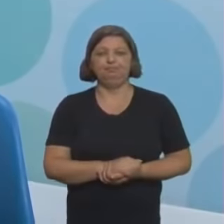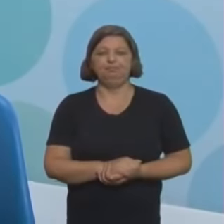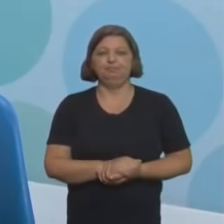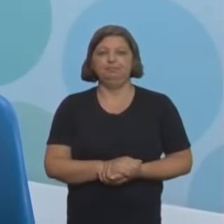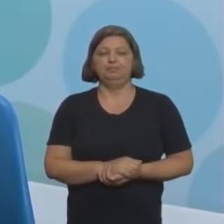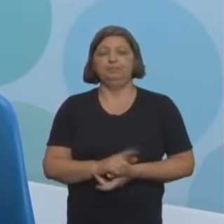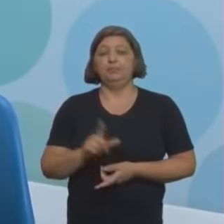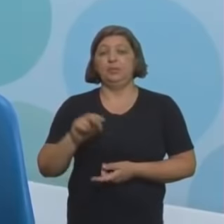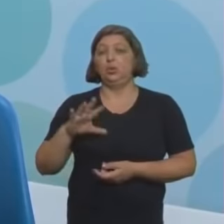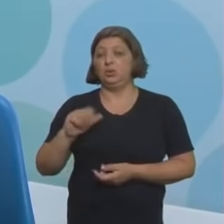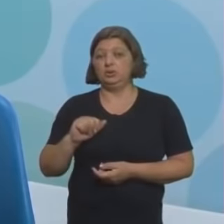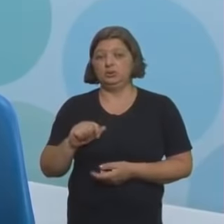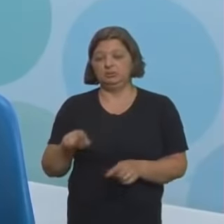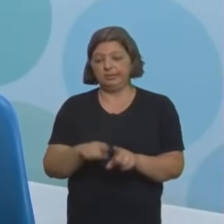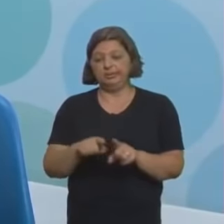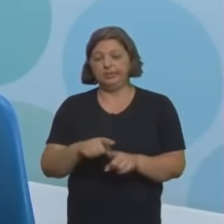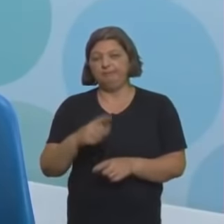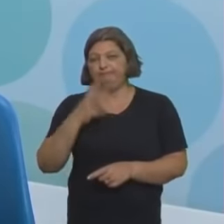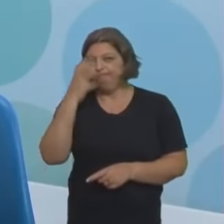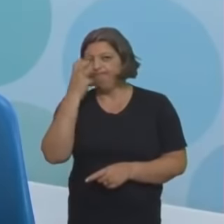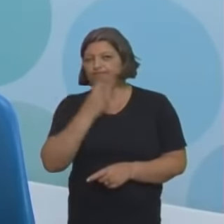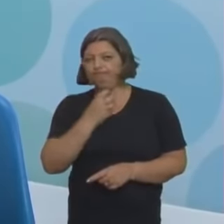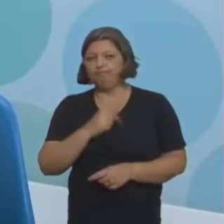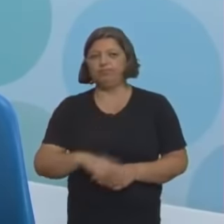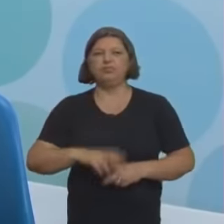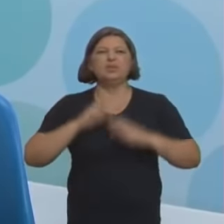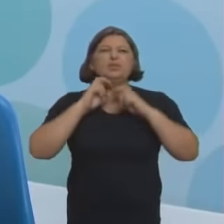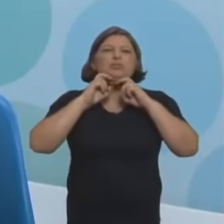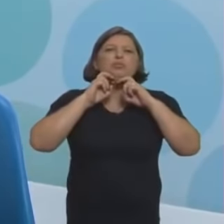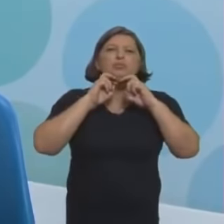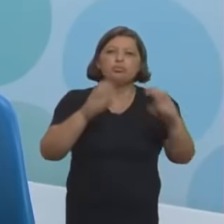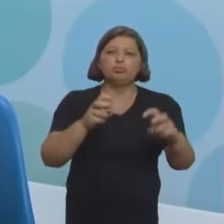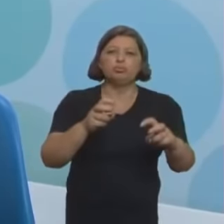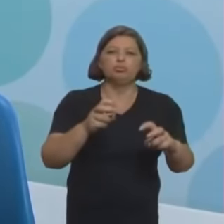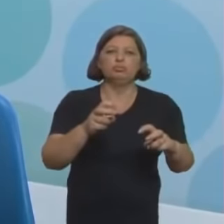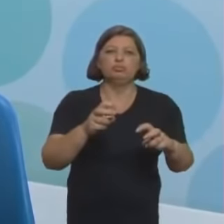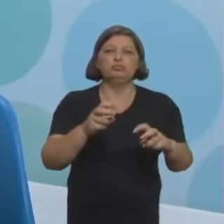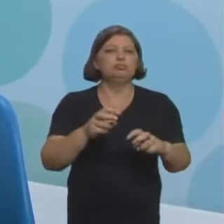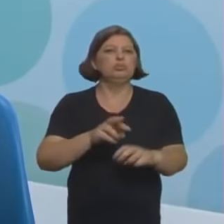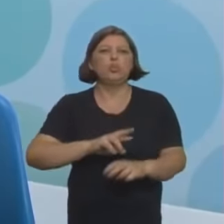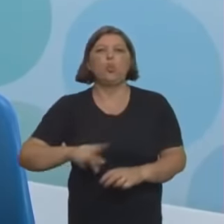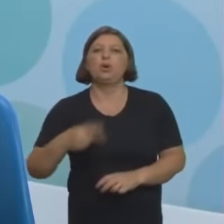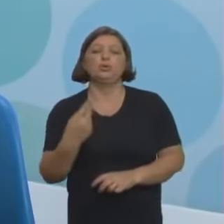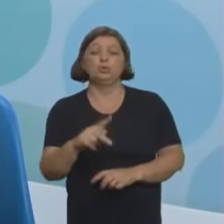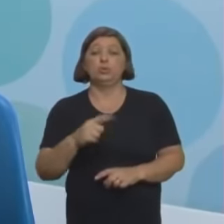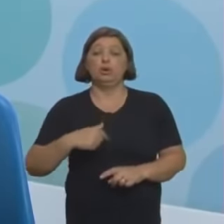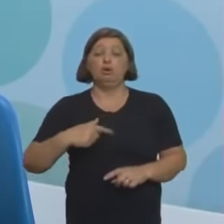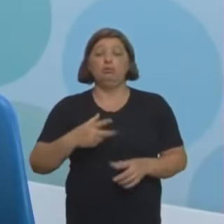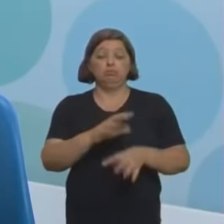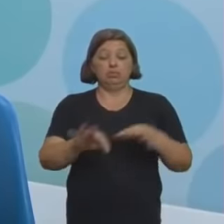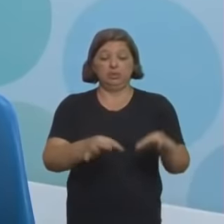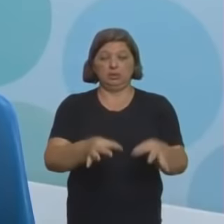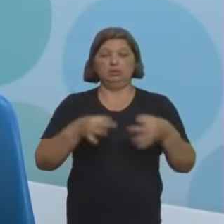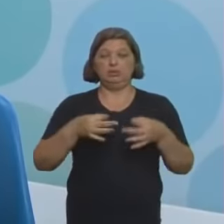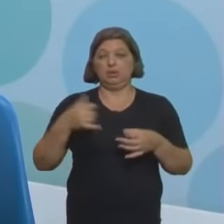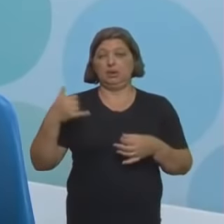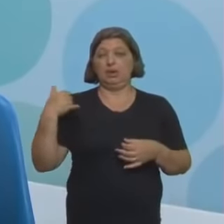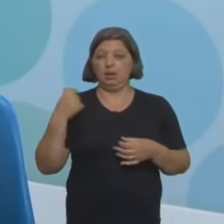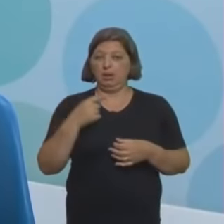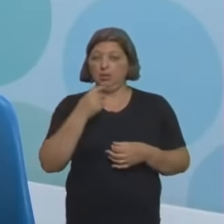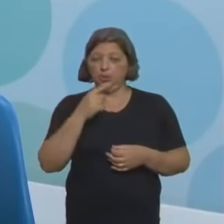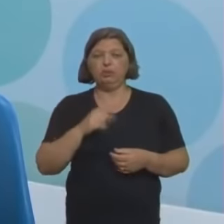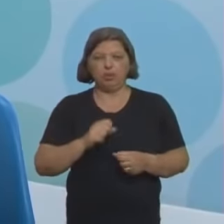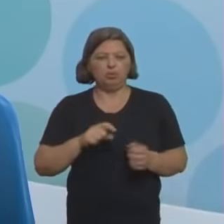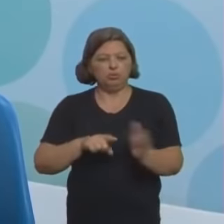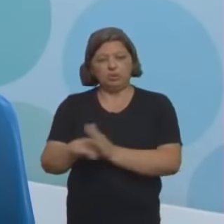Lúcia também ficou brava. Em voz alta e com raiva berrou. Não é sua, eu ganhei de aniversário. Pode perguntar para minha